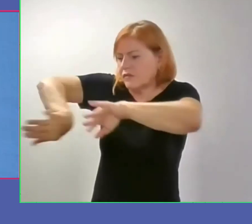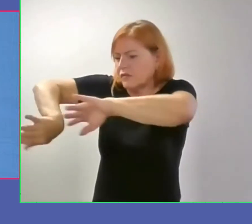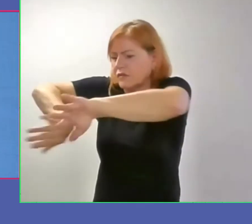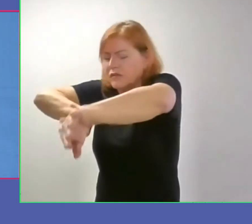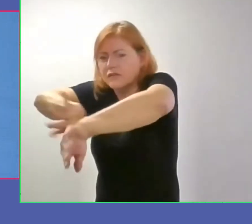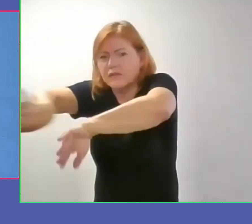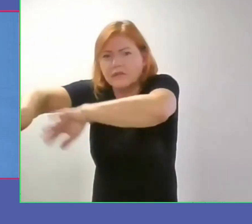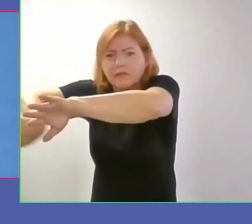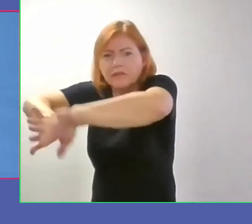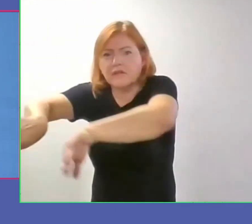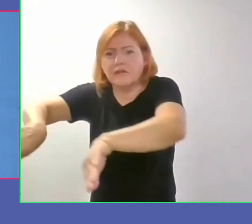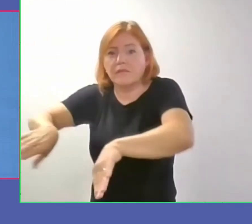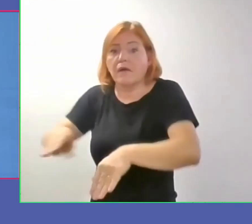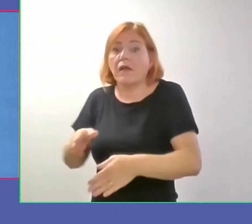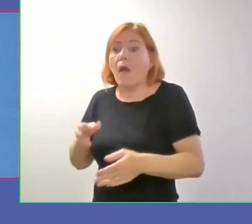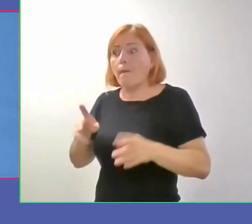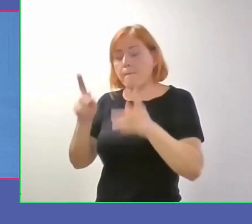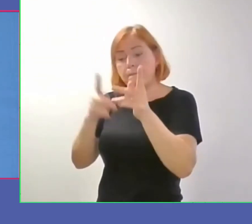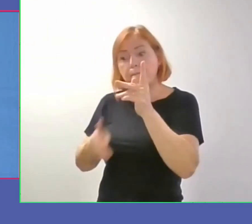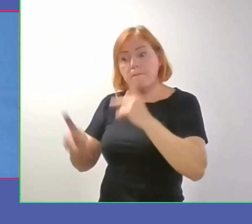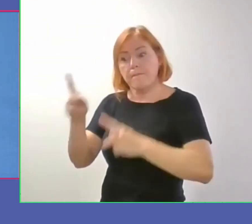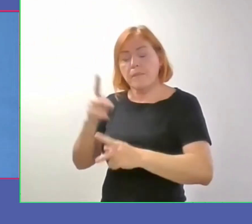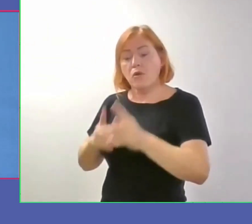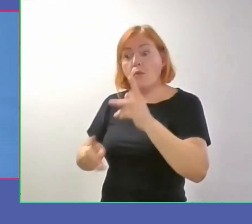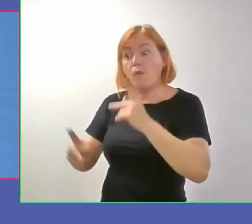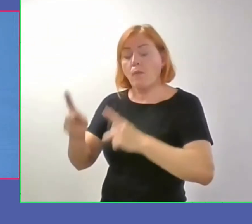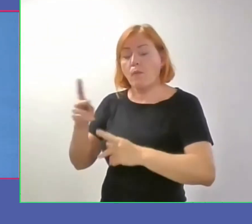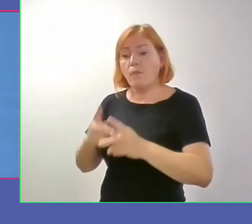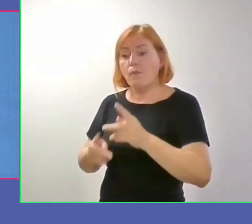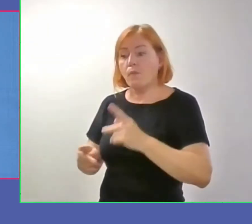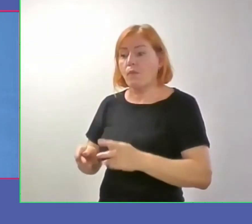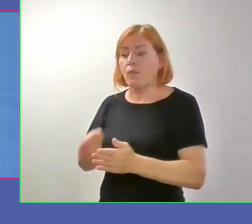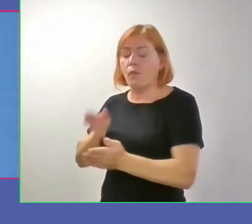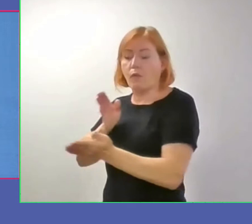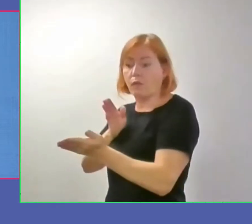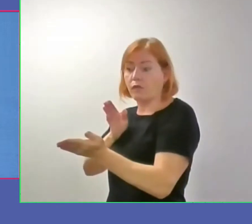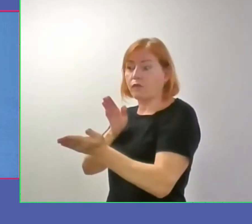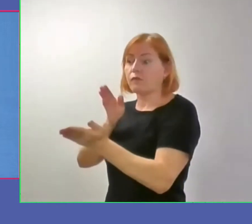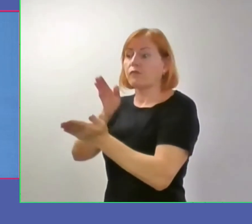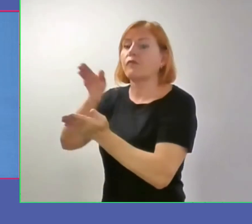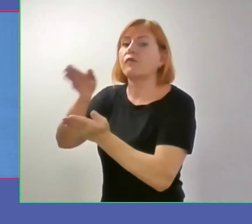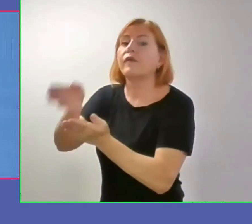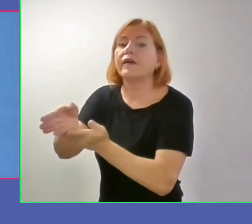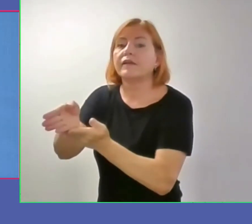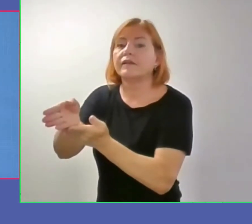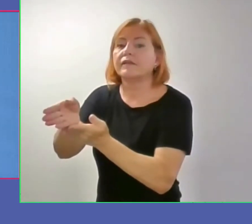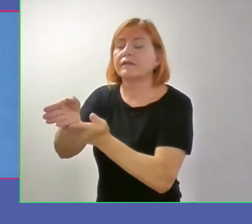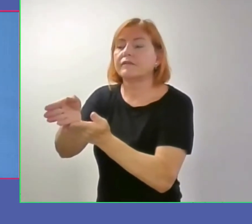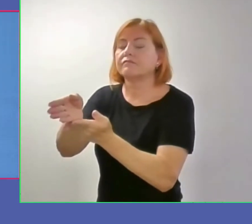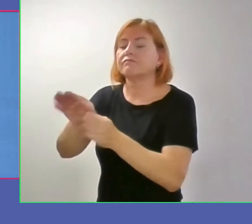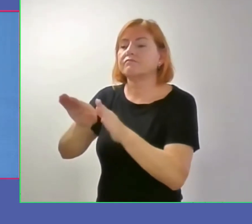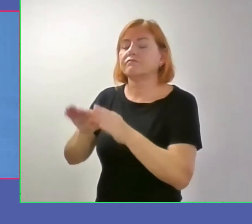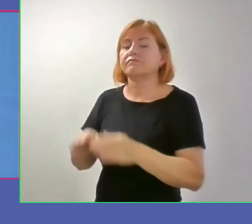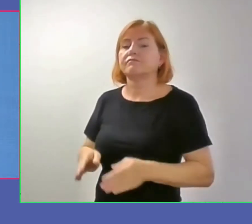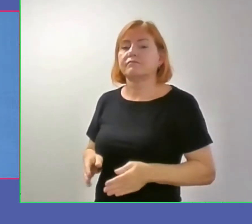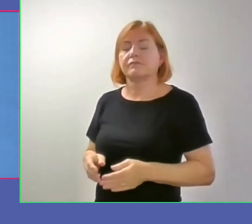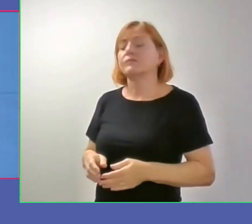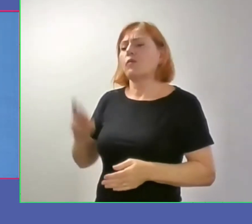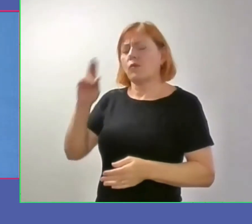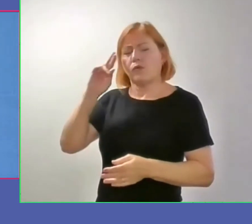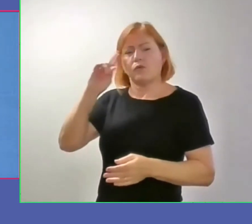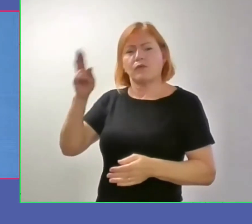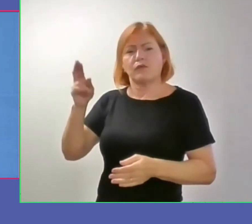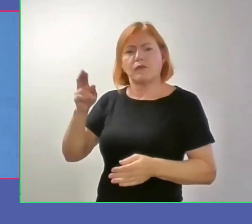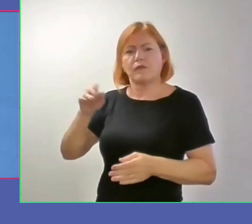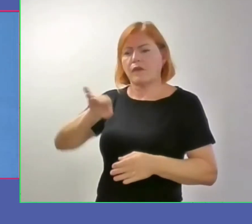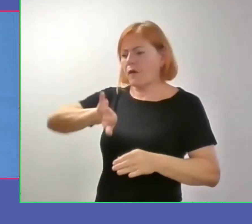entenderam? O Senhor quer remover os obstáculos para que o seu povo possa achar